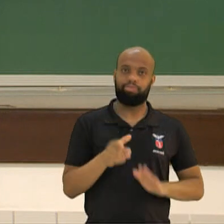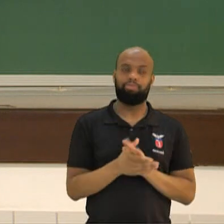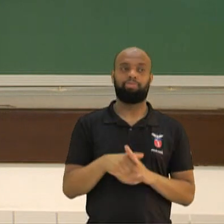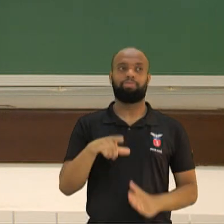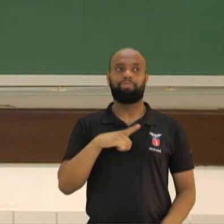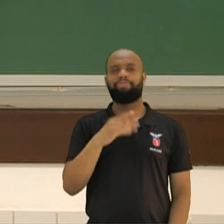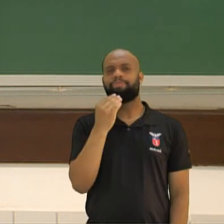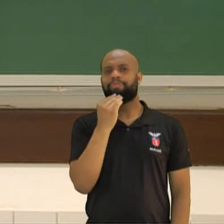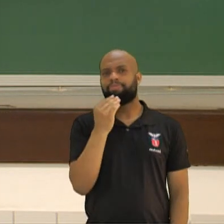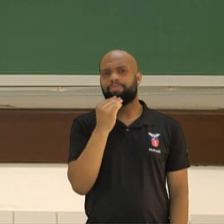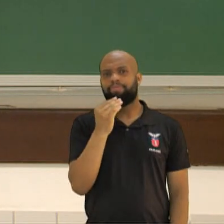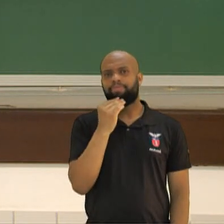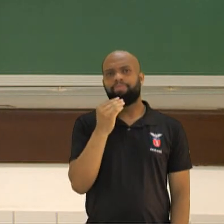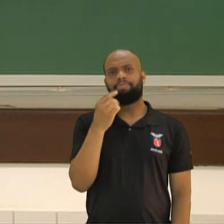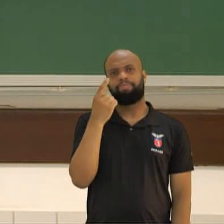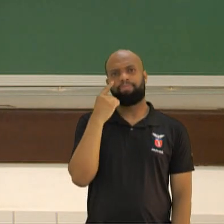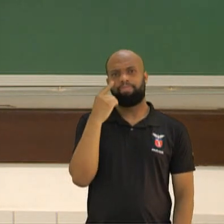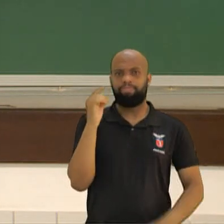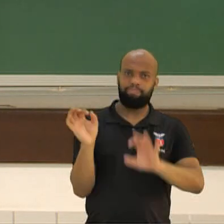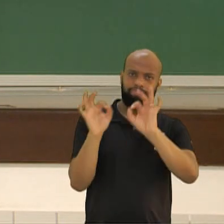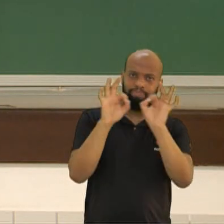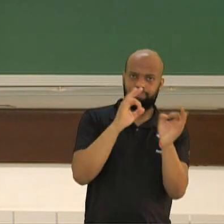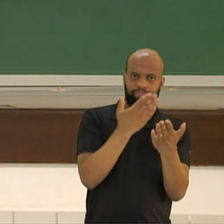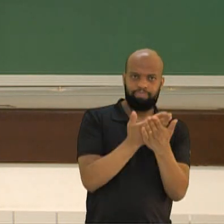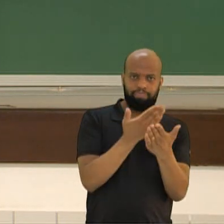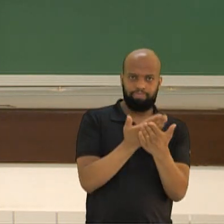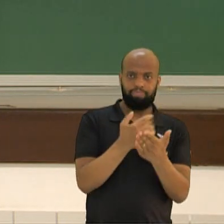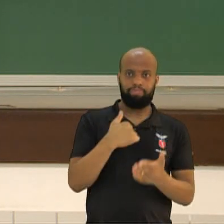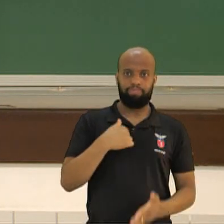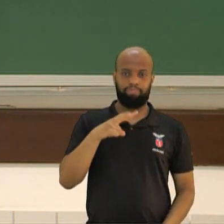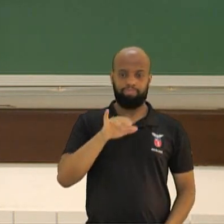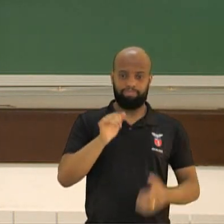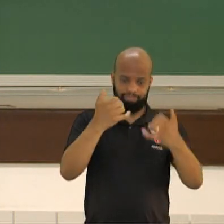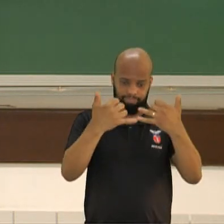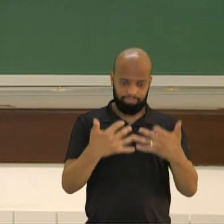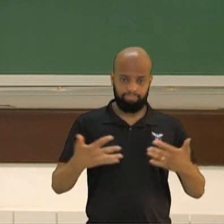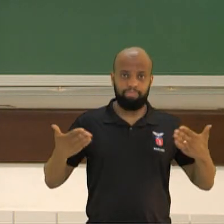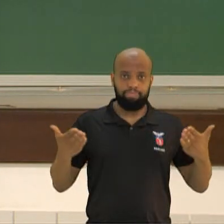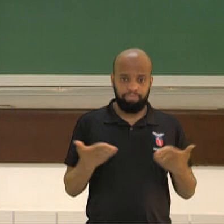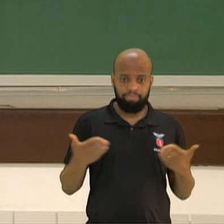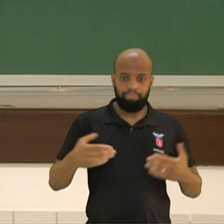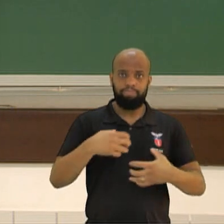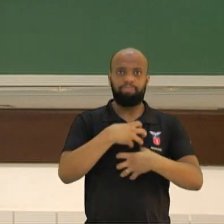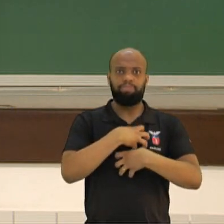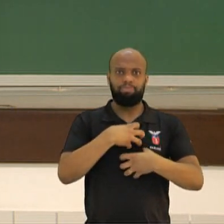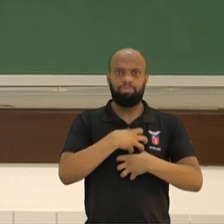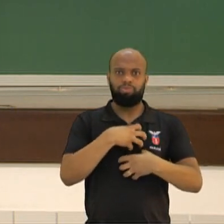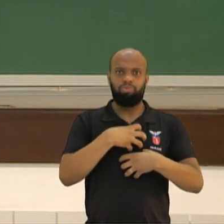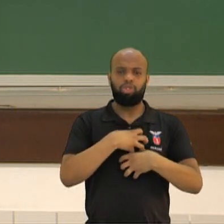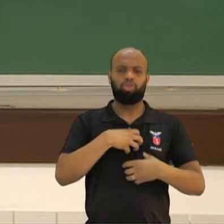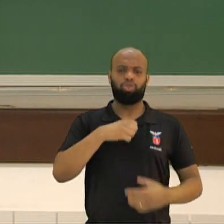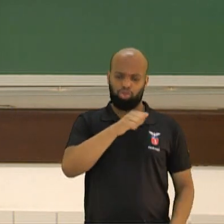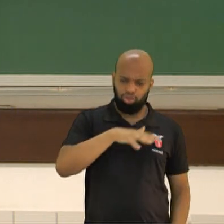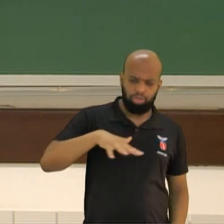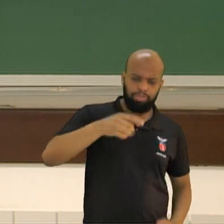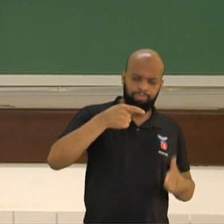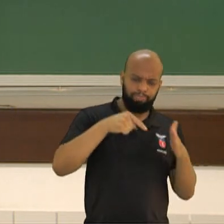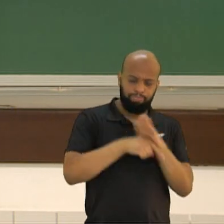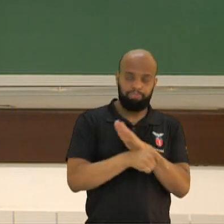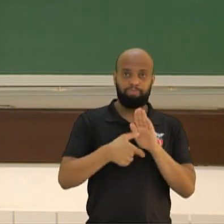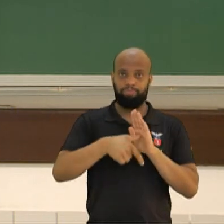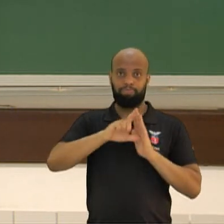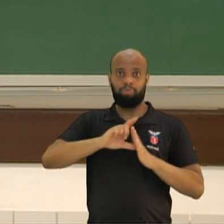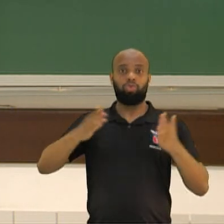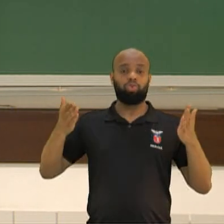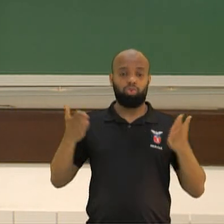tiveram a oportunidade de ver essa aula, que eu vou explicar hoje, de uma forma mais abrangente em momentos anteriores,